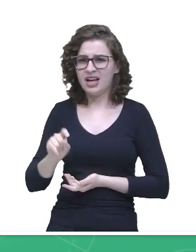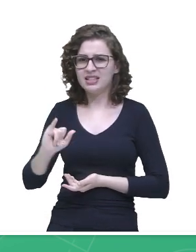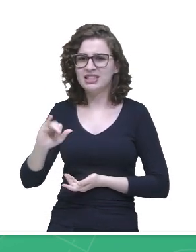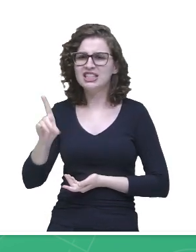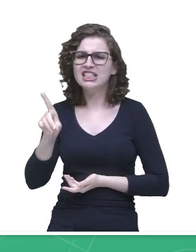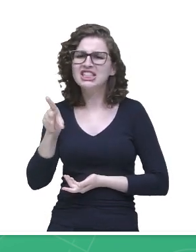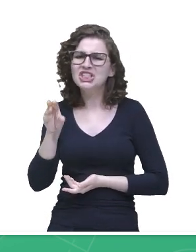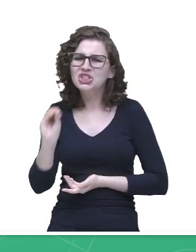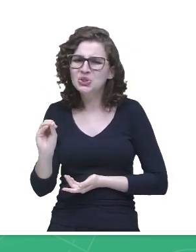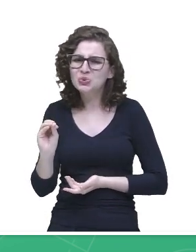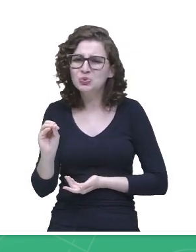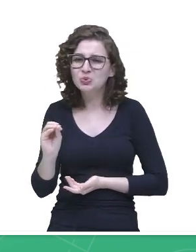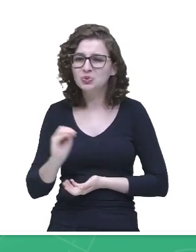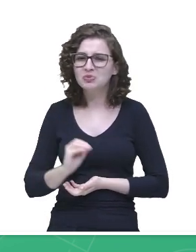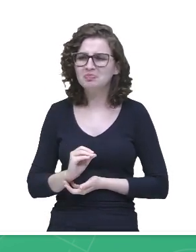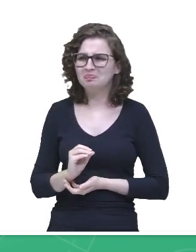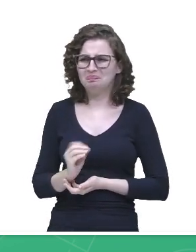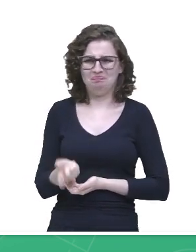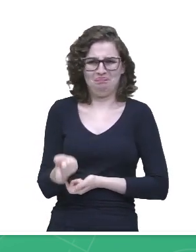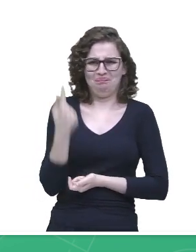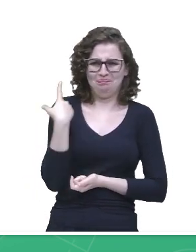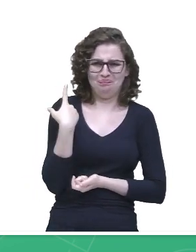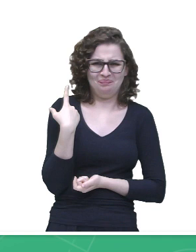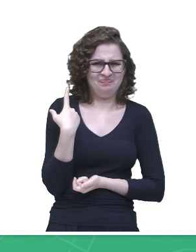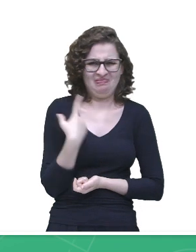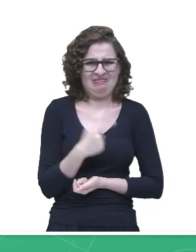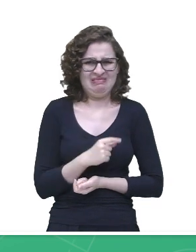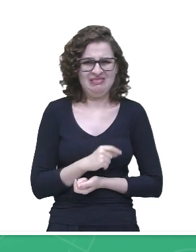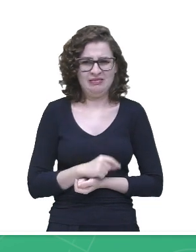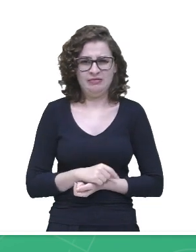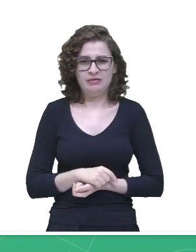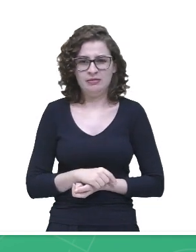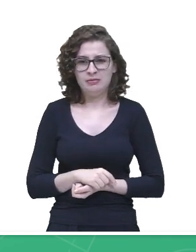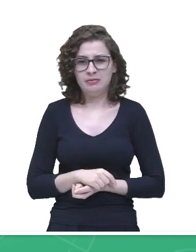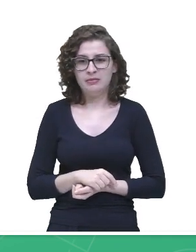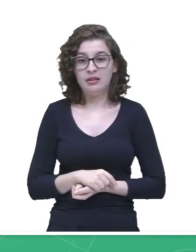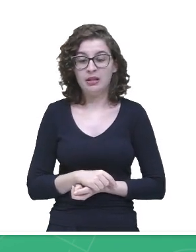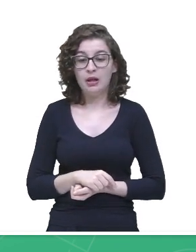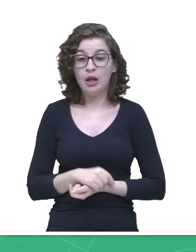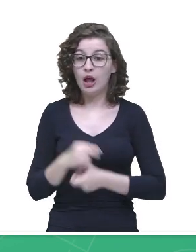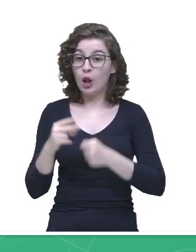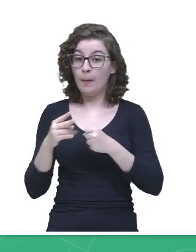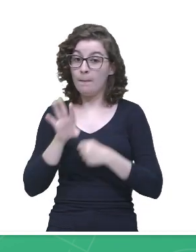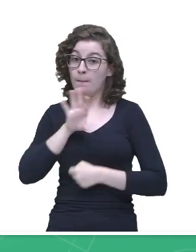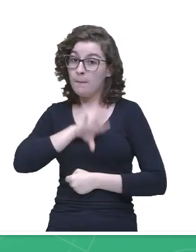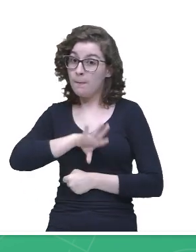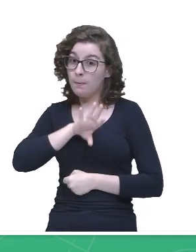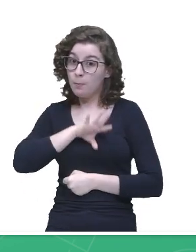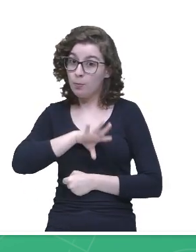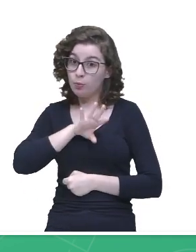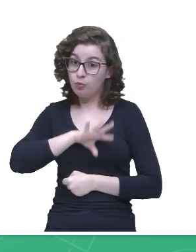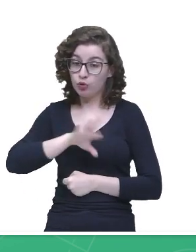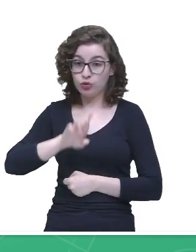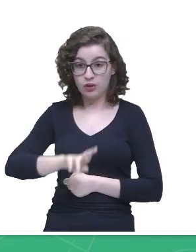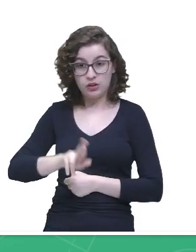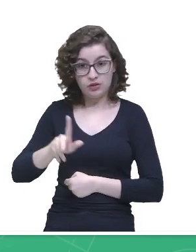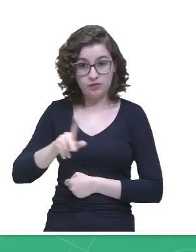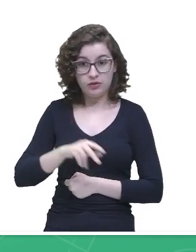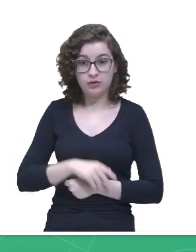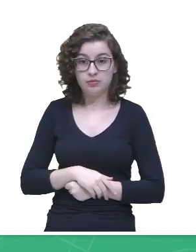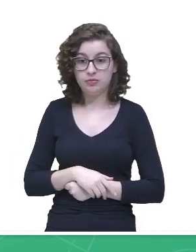gente. Fazido, não existe isso. No português, nós utilizamos o particípio irregular,